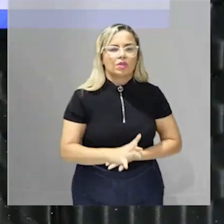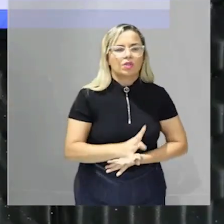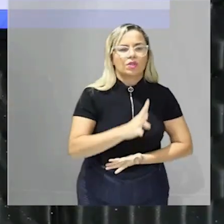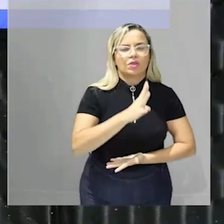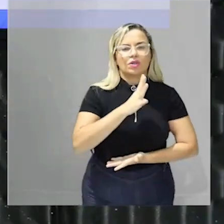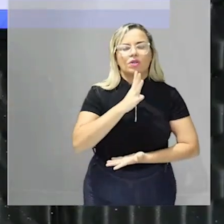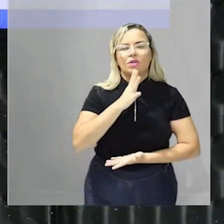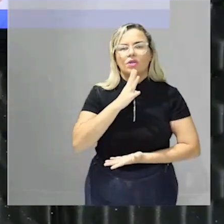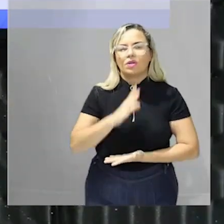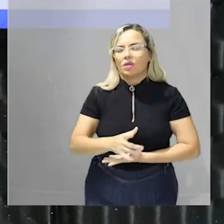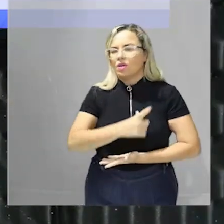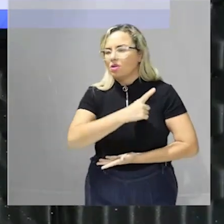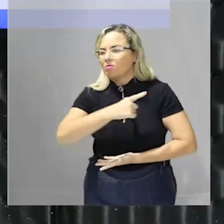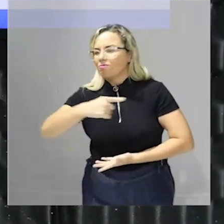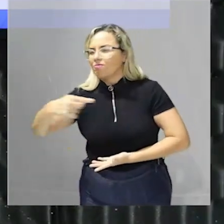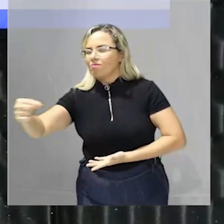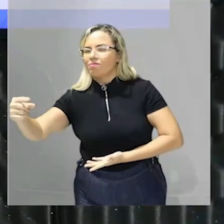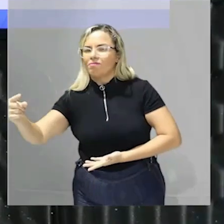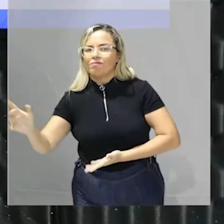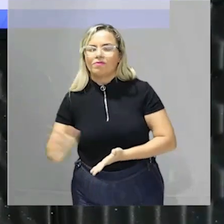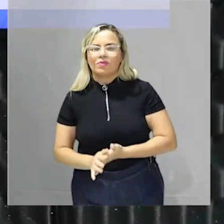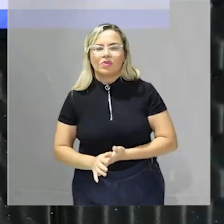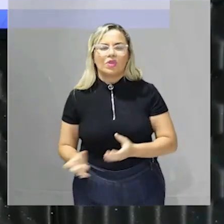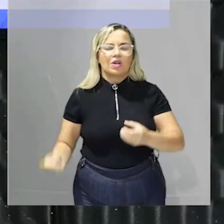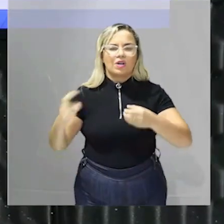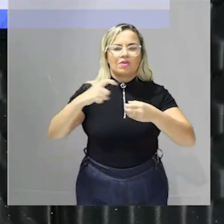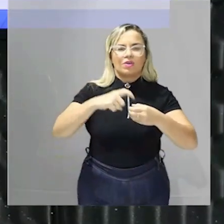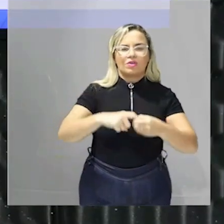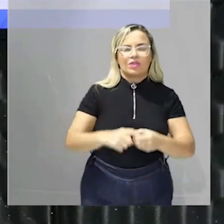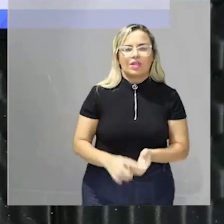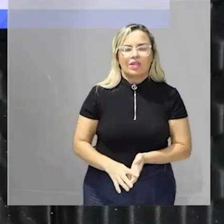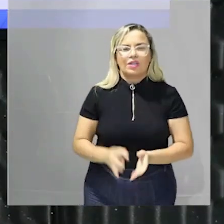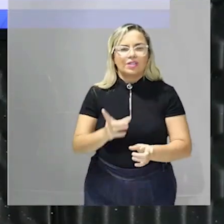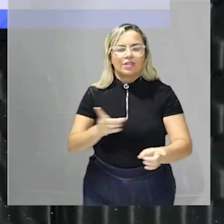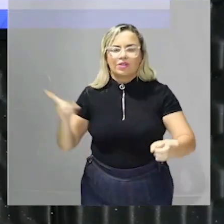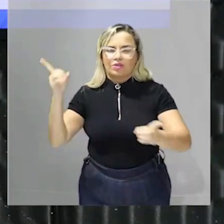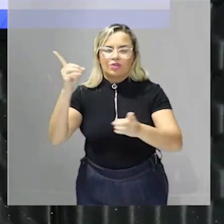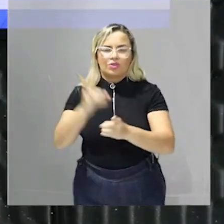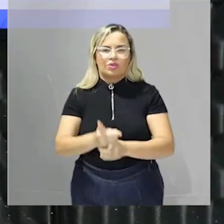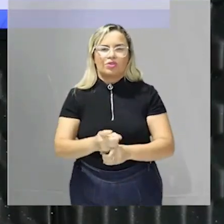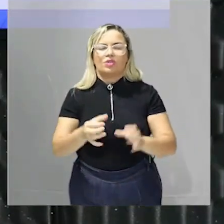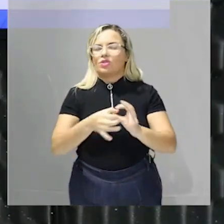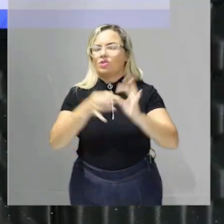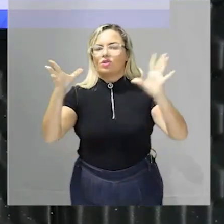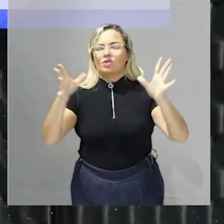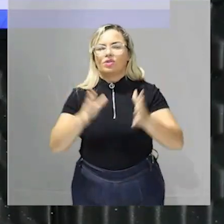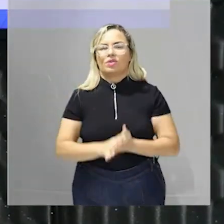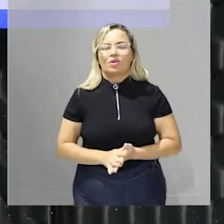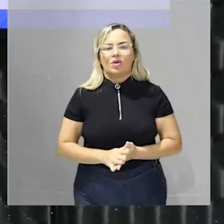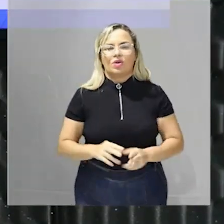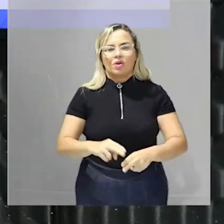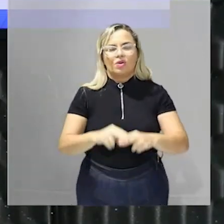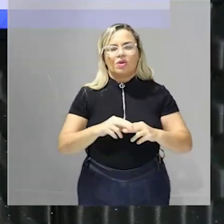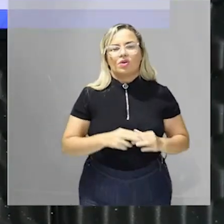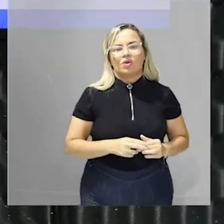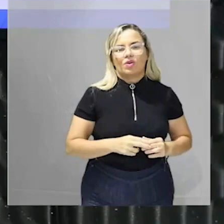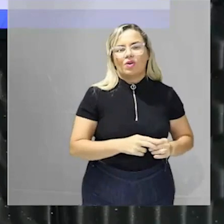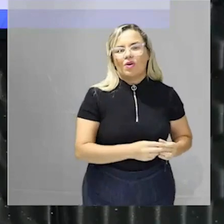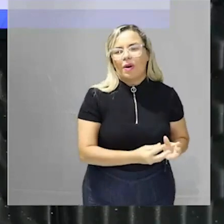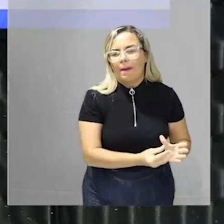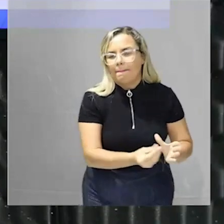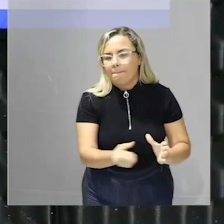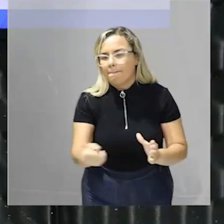conhecer, de sair, partir, voltar, reencontrar, né? Então, por isso ela tem tantos irmãos, nós temos